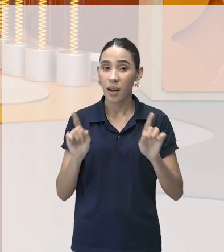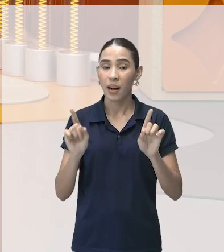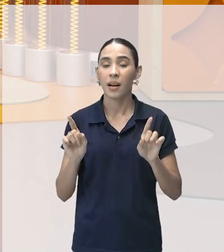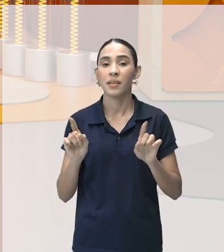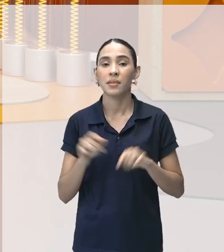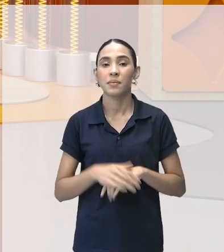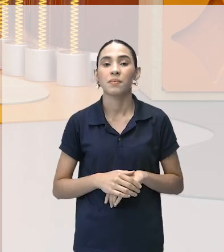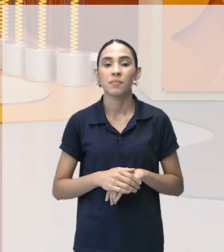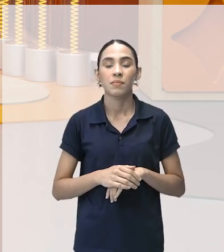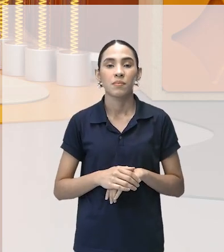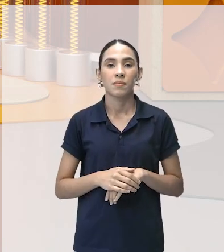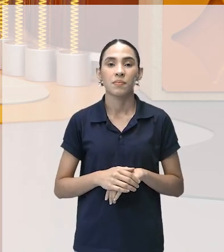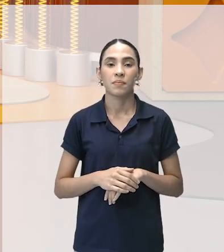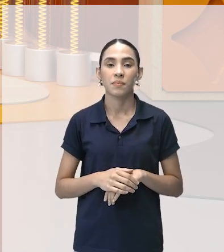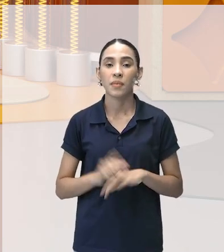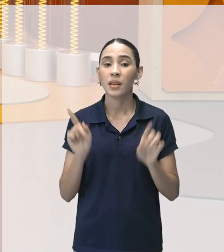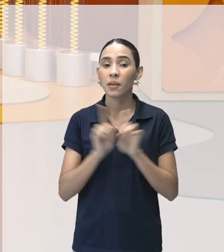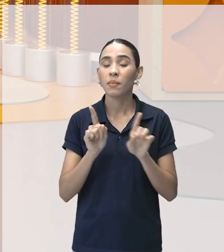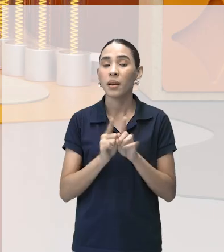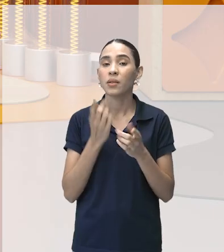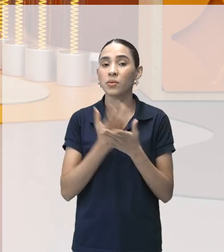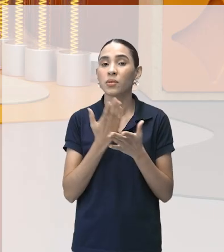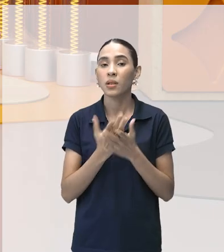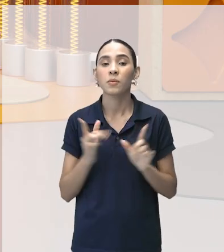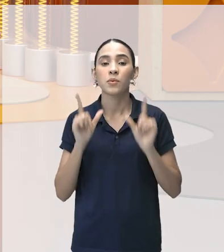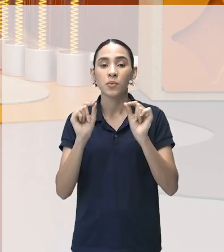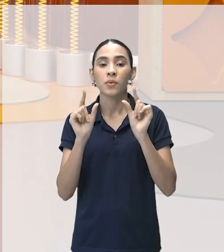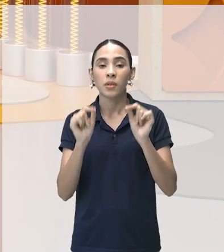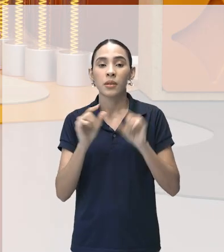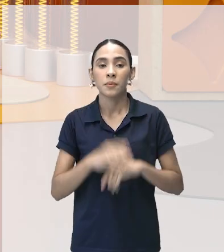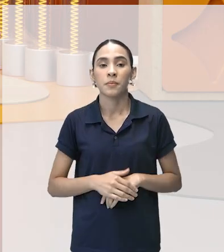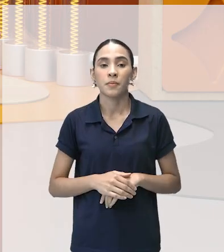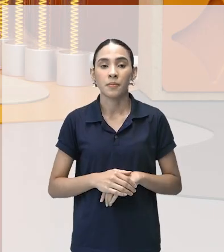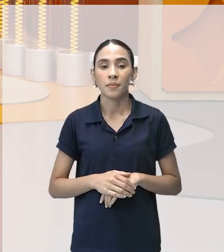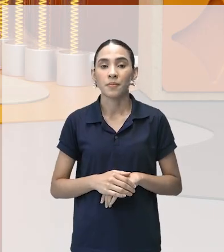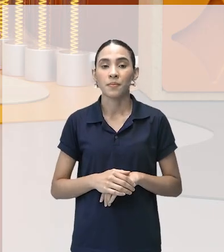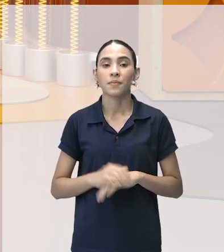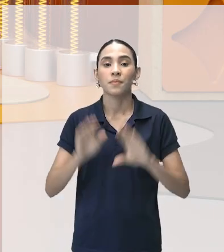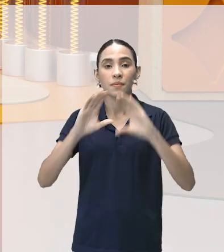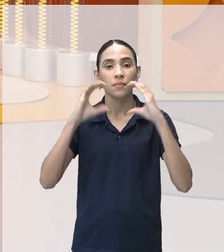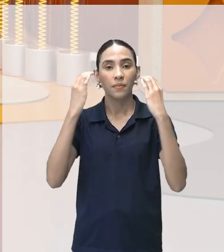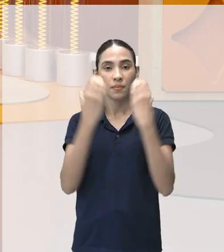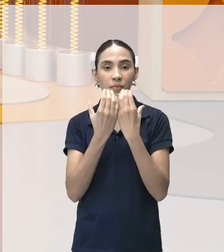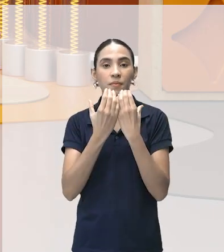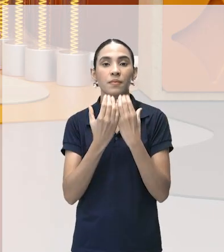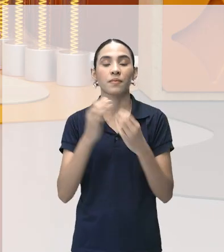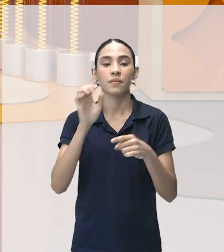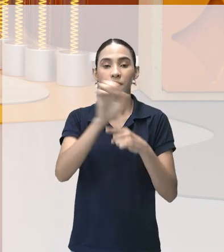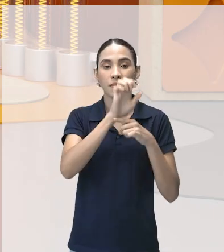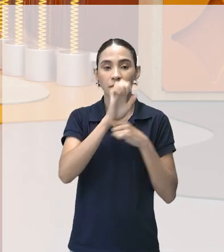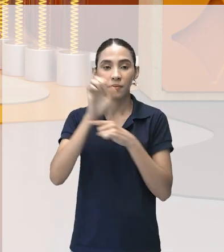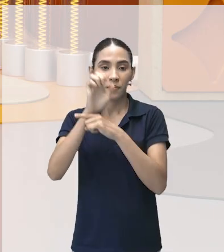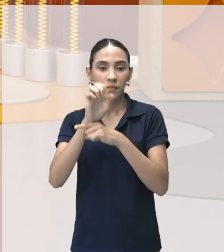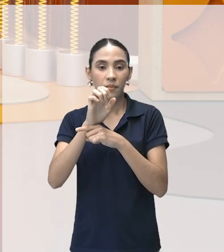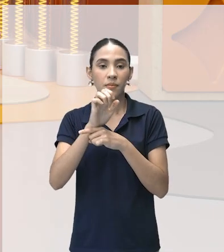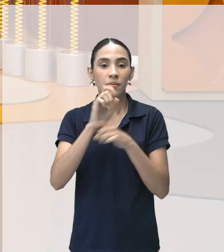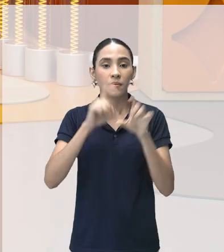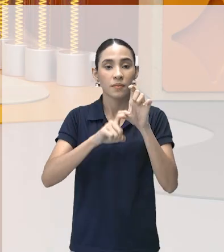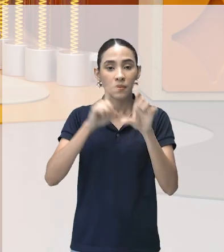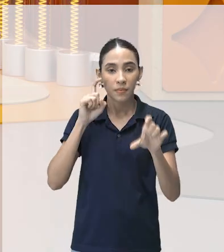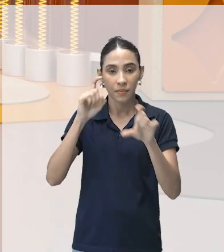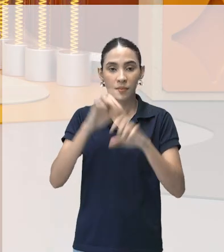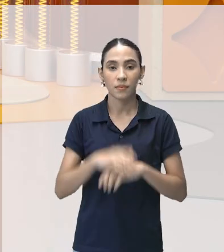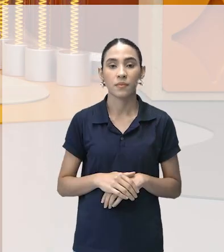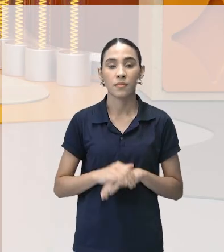euro, né, quais são as vantagens, também nós estudamos sobre o quê? Sobre a comunidade dos estados